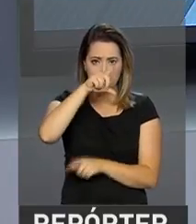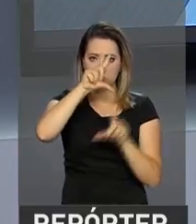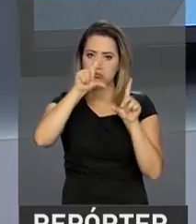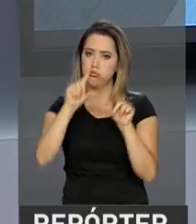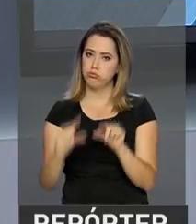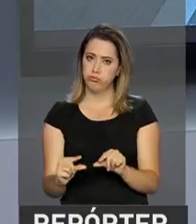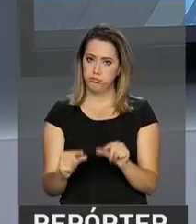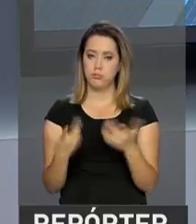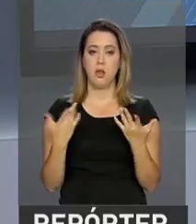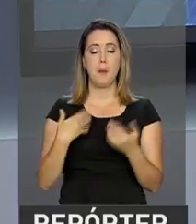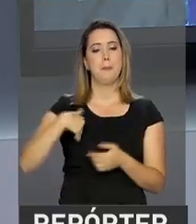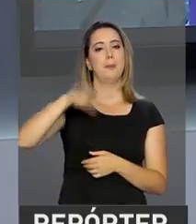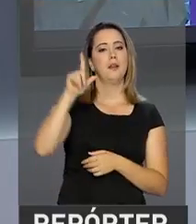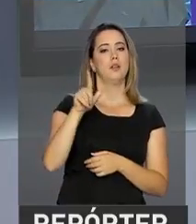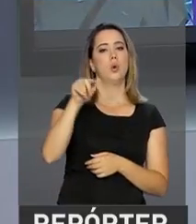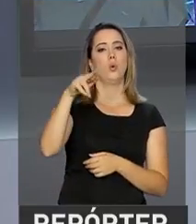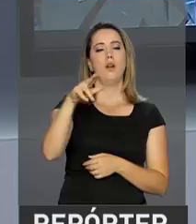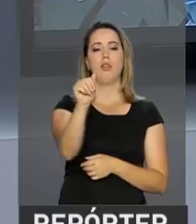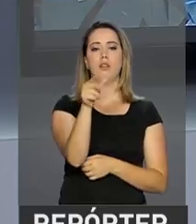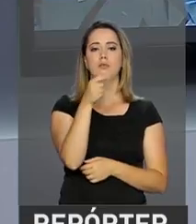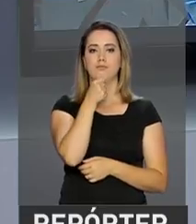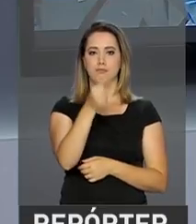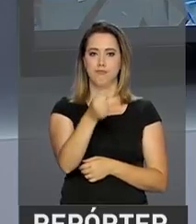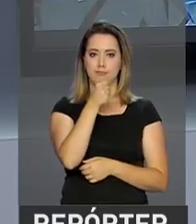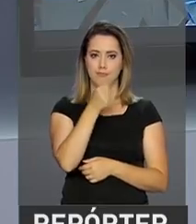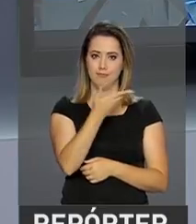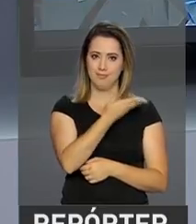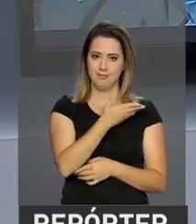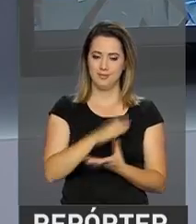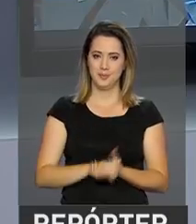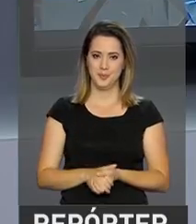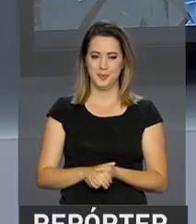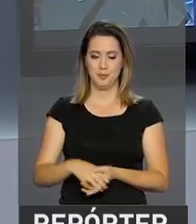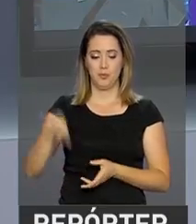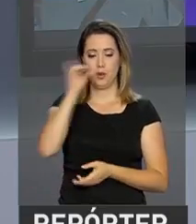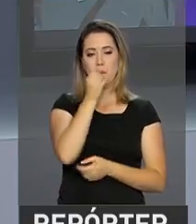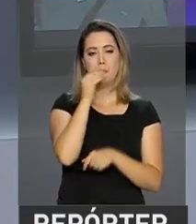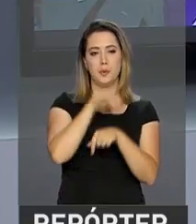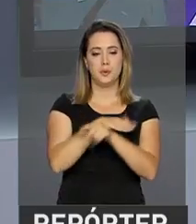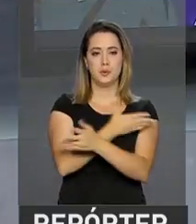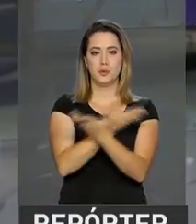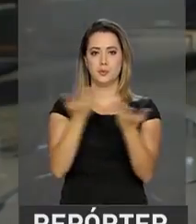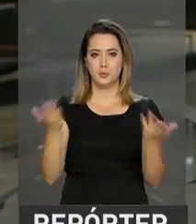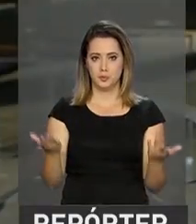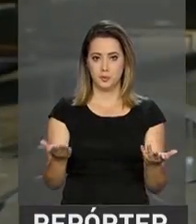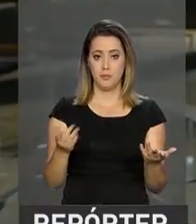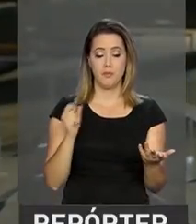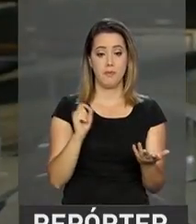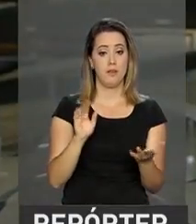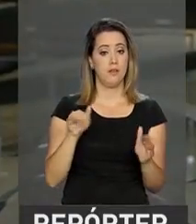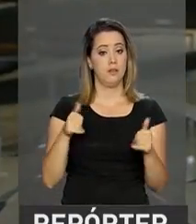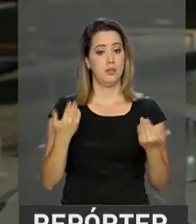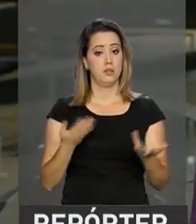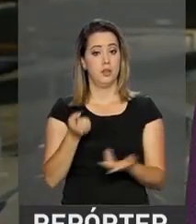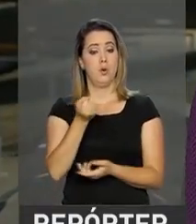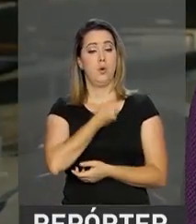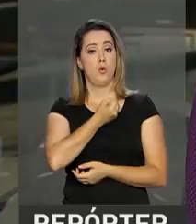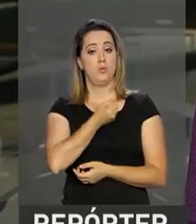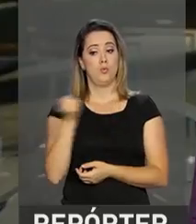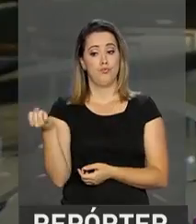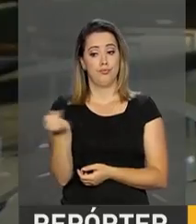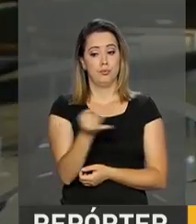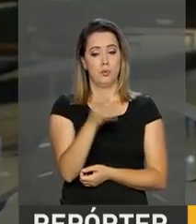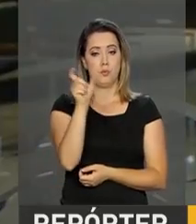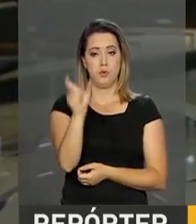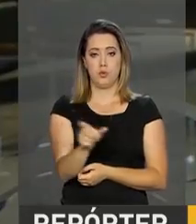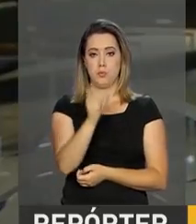mais informações sobre isso é repórter luana carne ou à noite à la roberto boa noite boa noite a todos pois é o número de casos de gripe